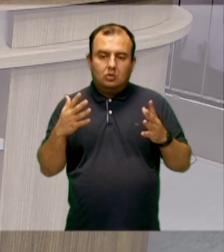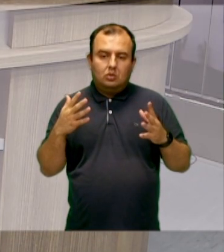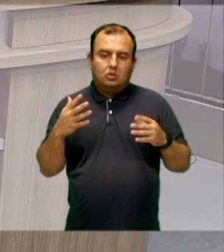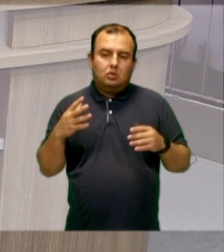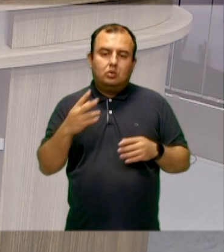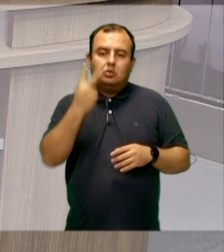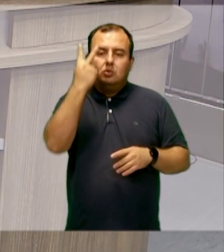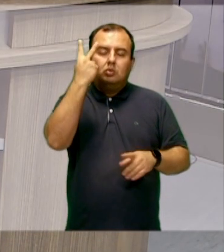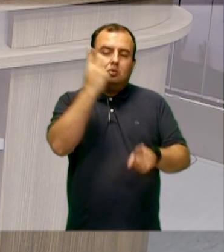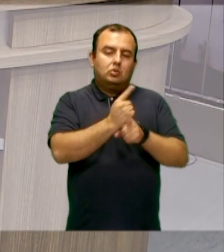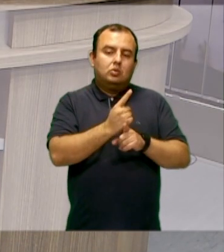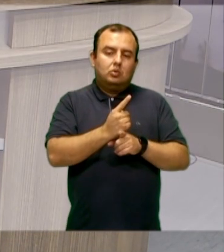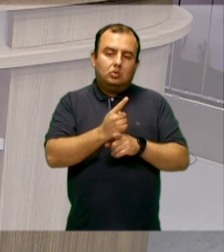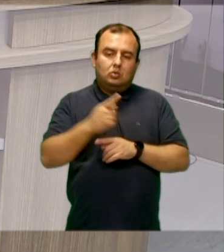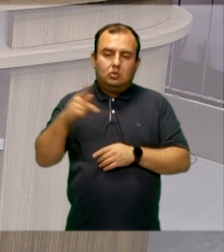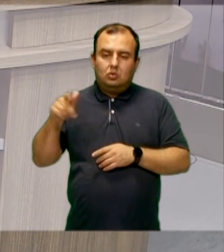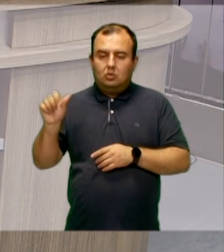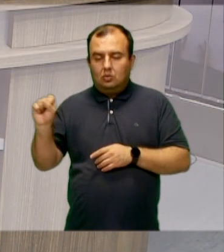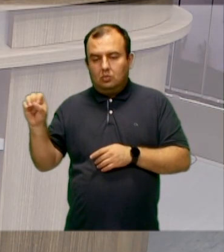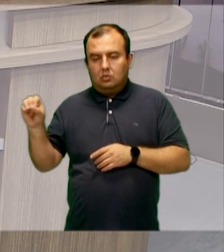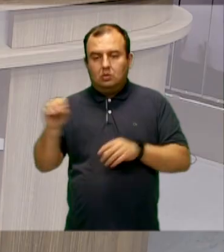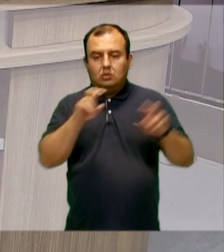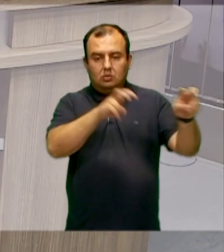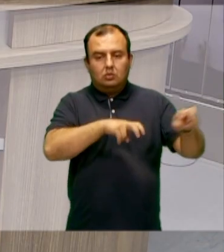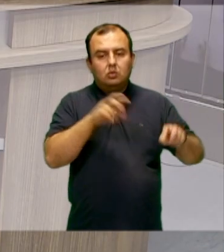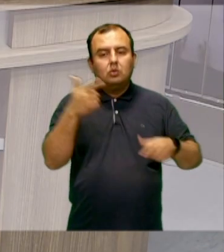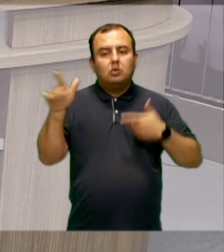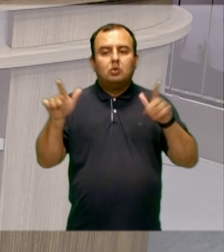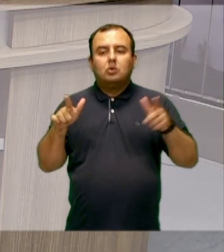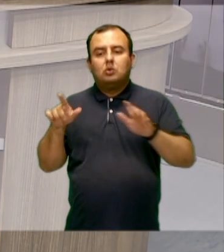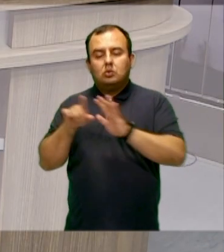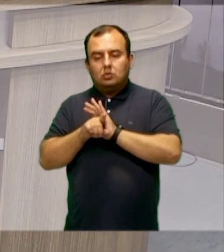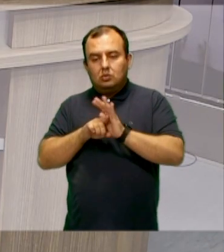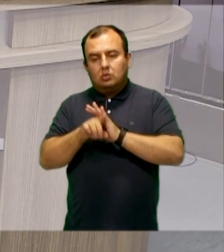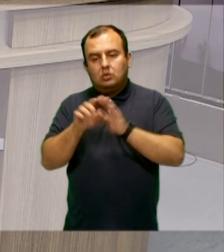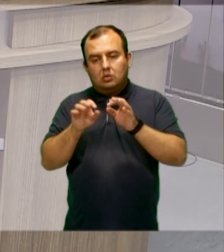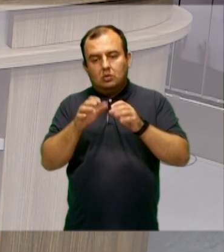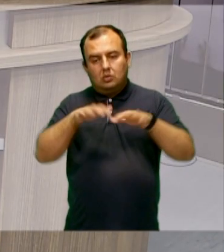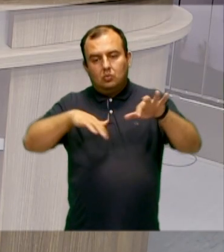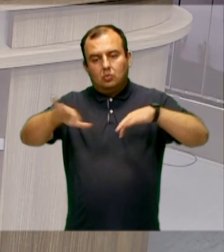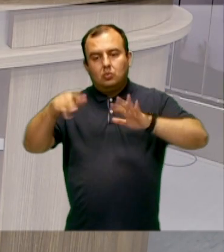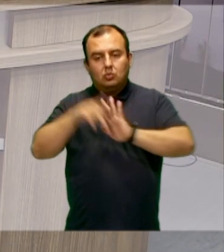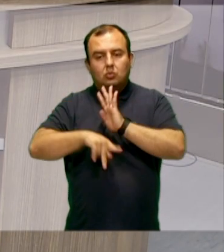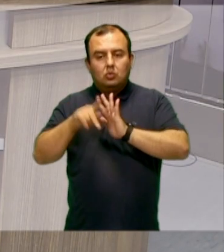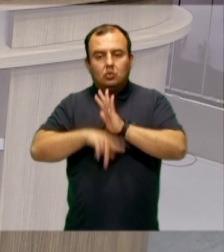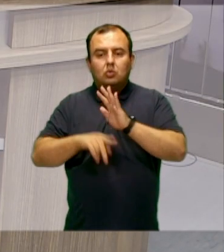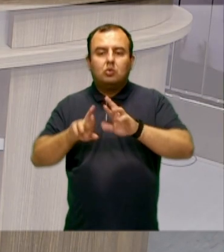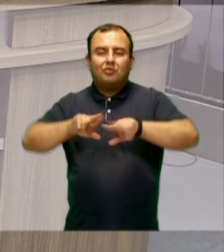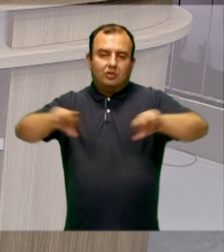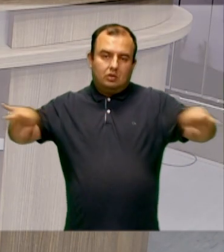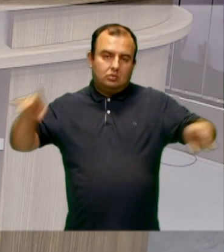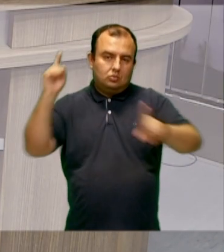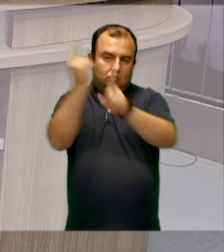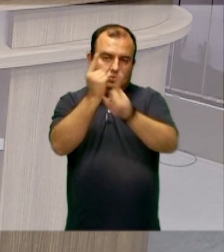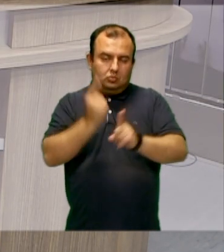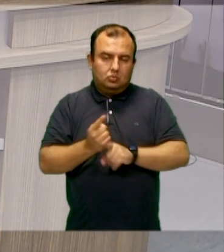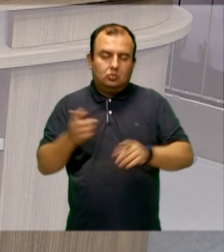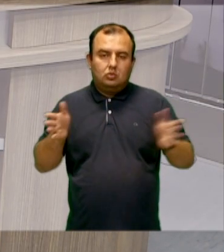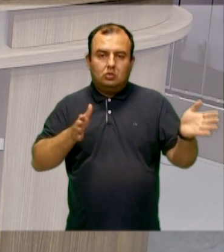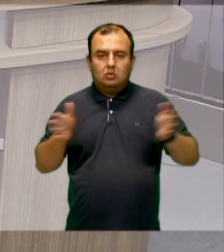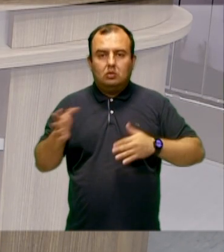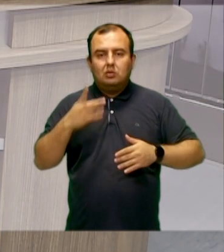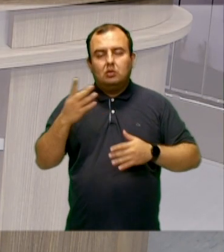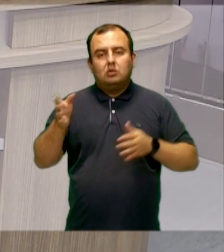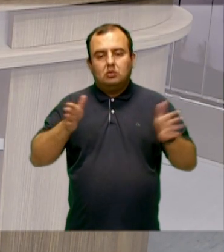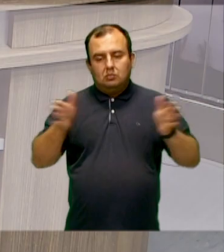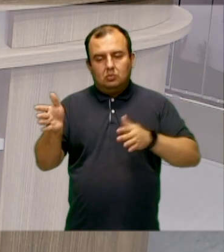fez 2 encontros, um no Passo, um na Agricultura, porém esses outros que a perícia acabou desmembrando em outros projetos já foram feitos vários durante esses primeiros